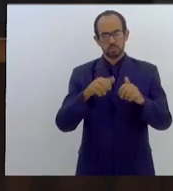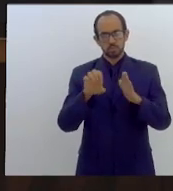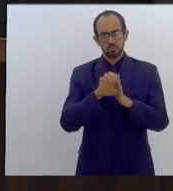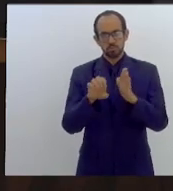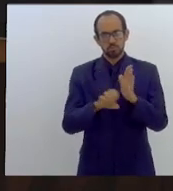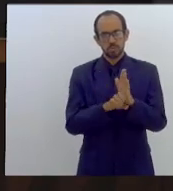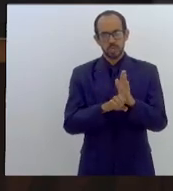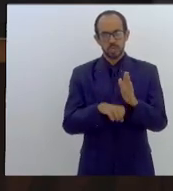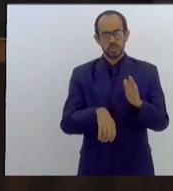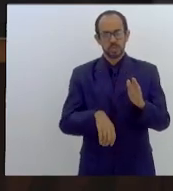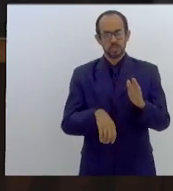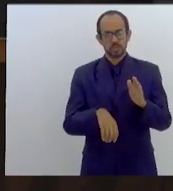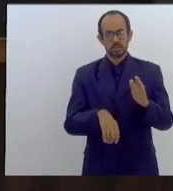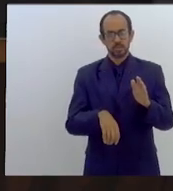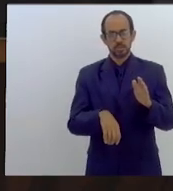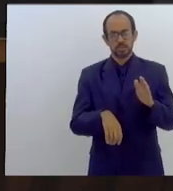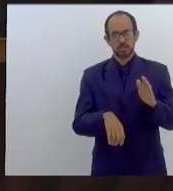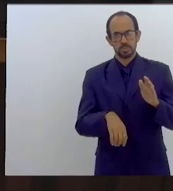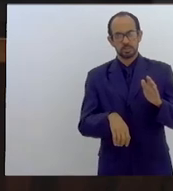submendas a 5 emendas,